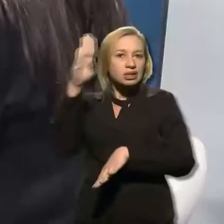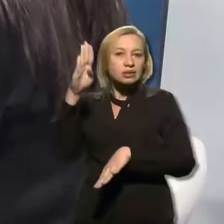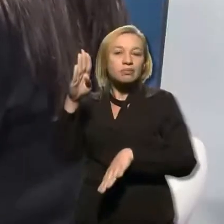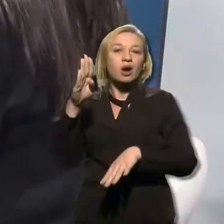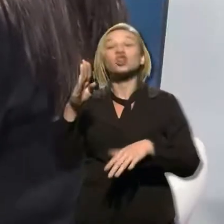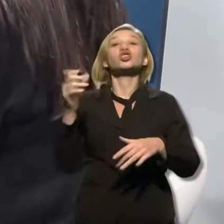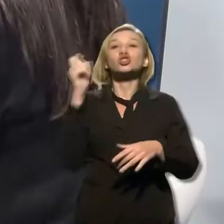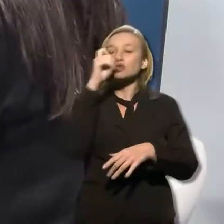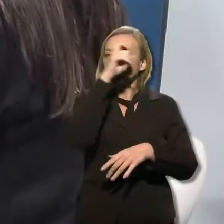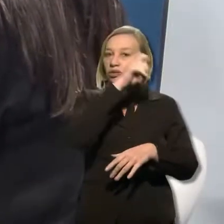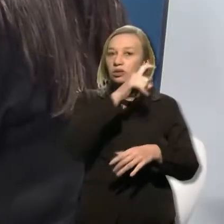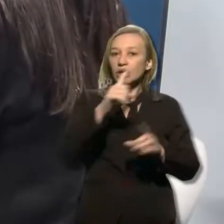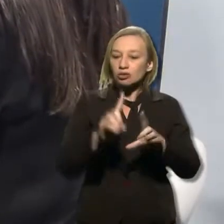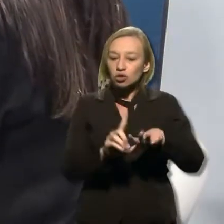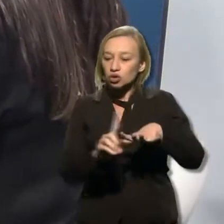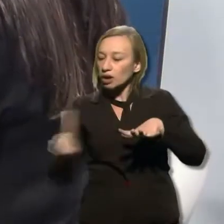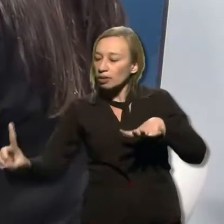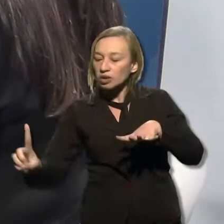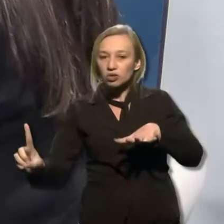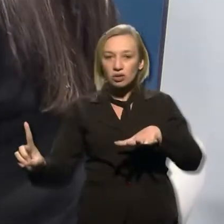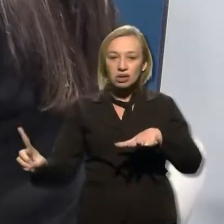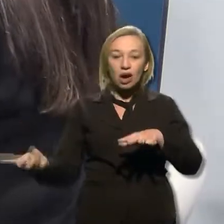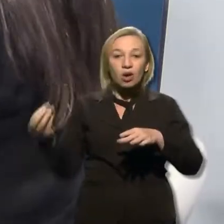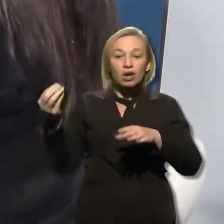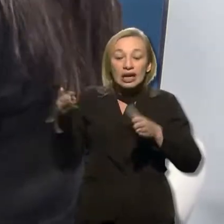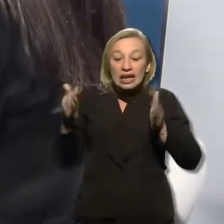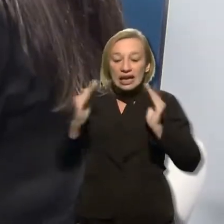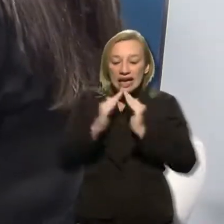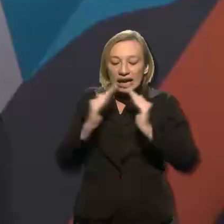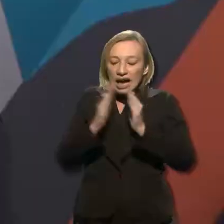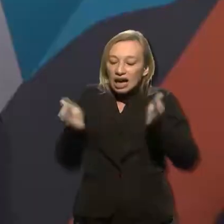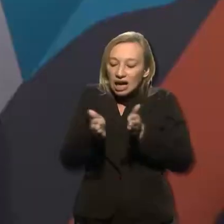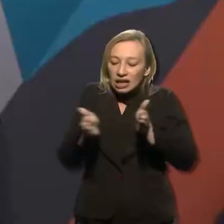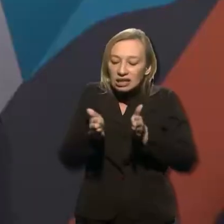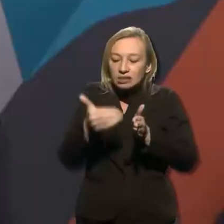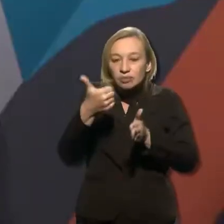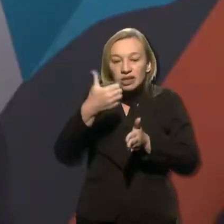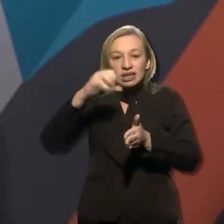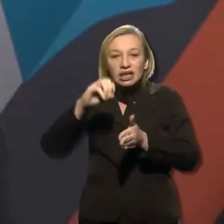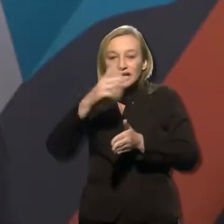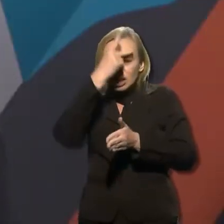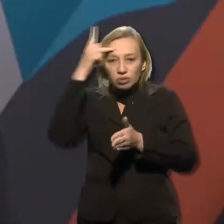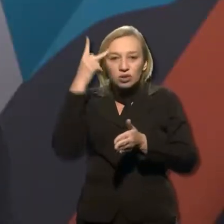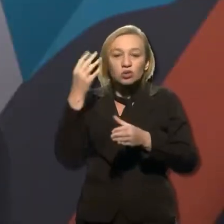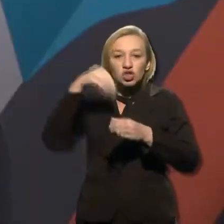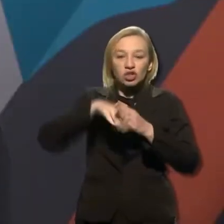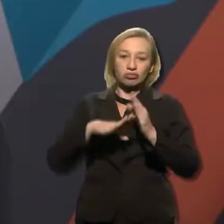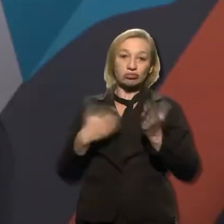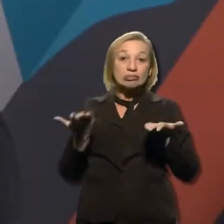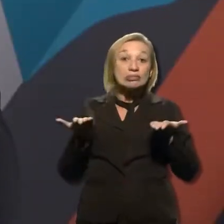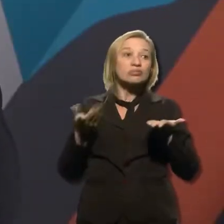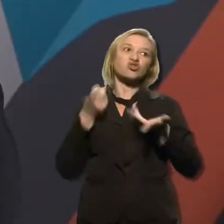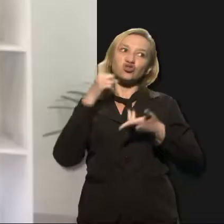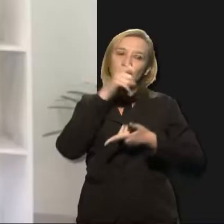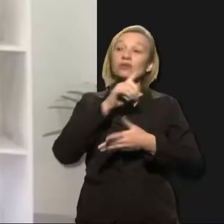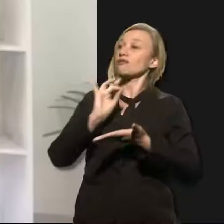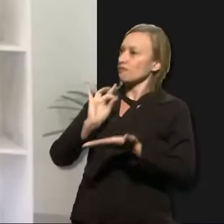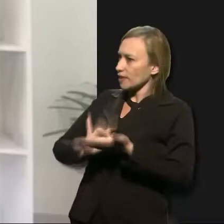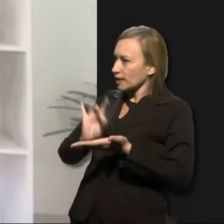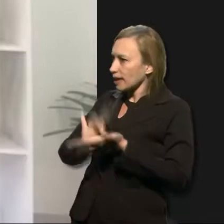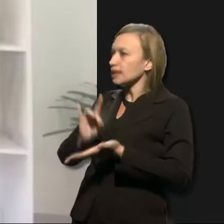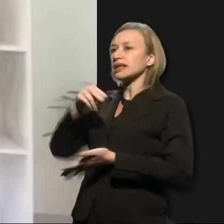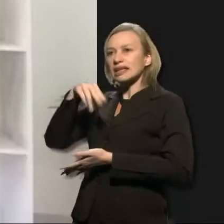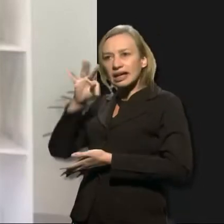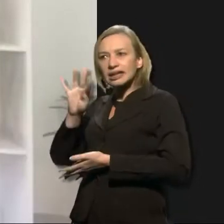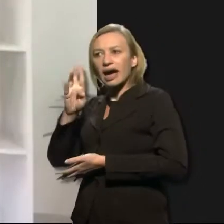questão principal da dificuldade de fazer um isolamento social em casas que tem, por exemplo, 10 moradores em um cômodo, né?